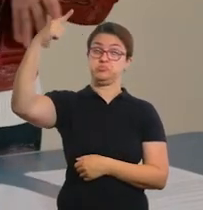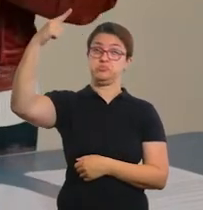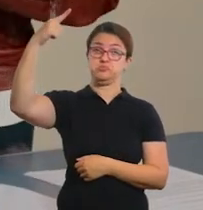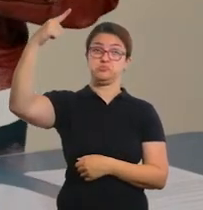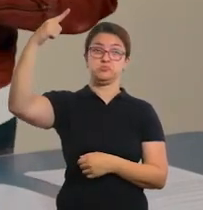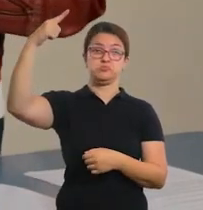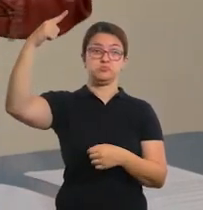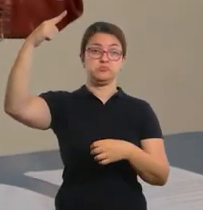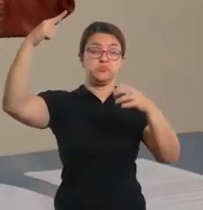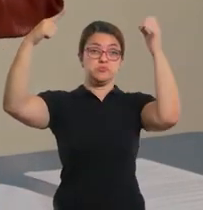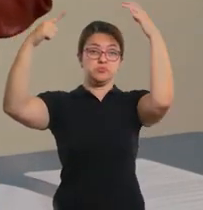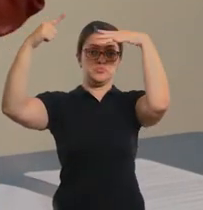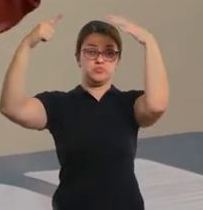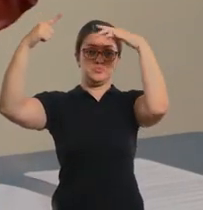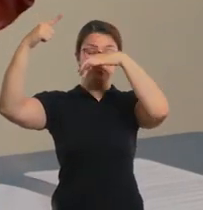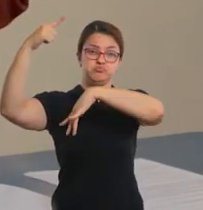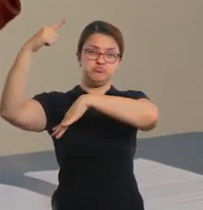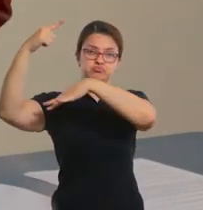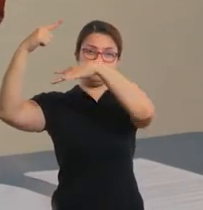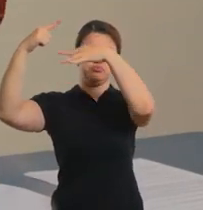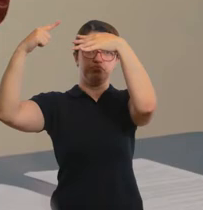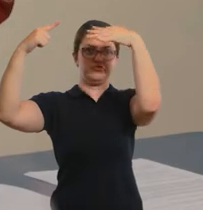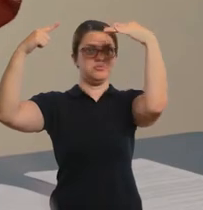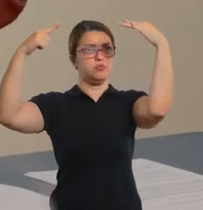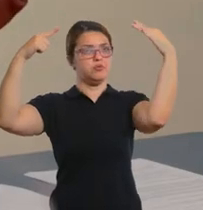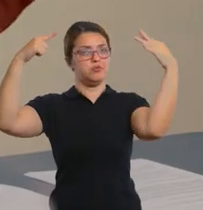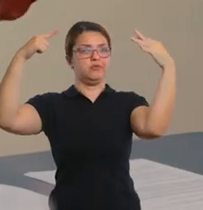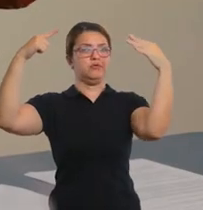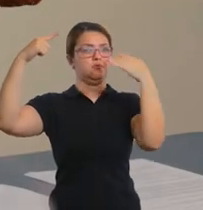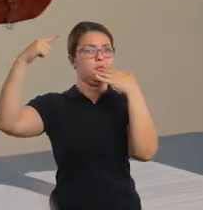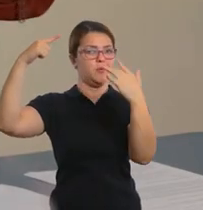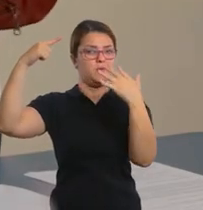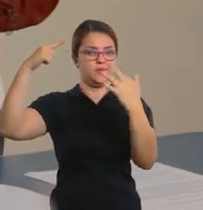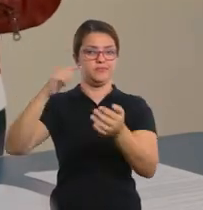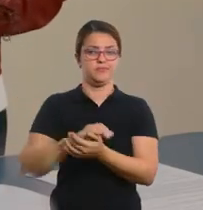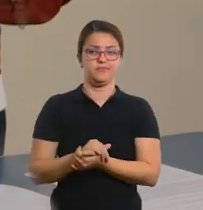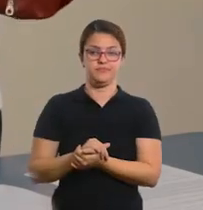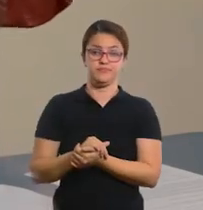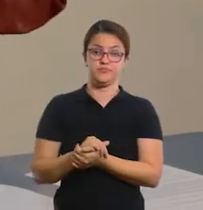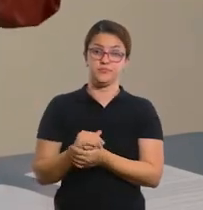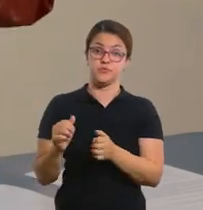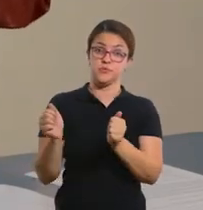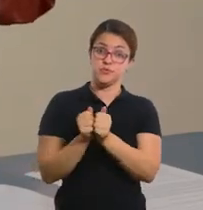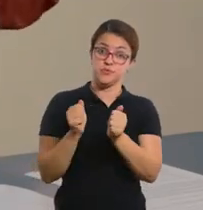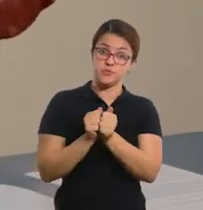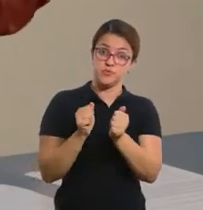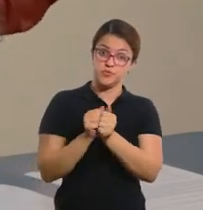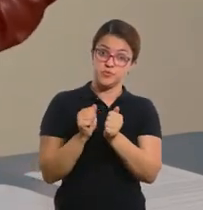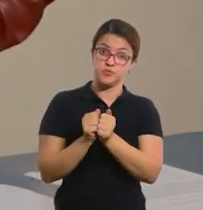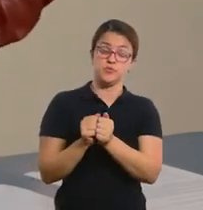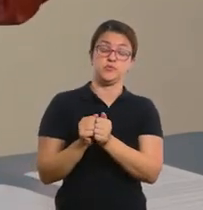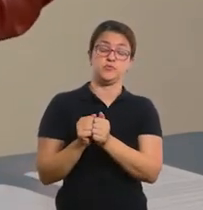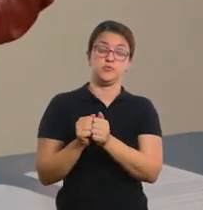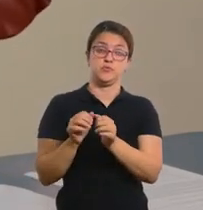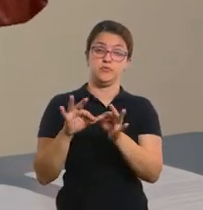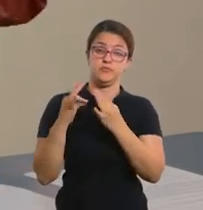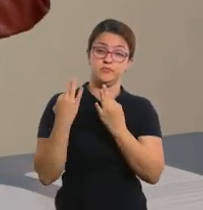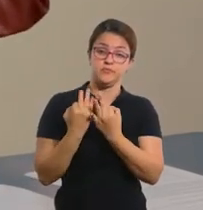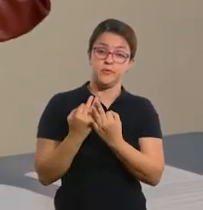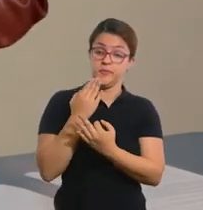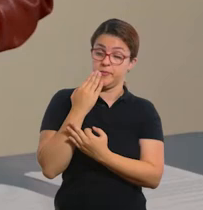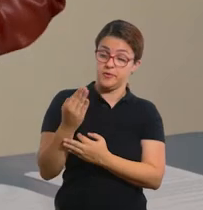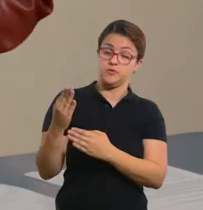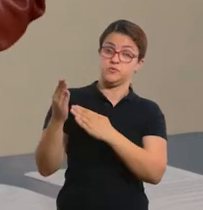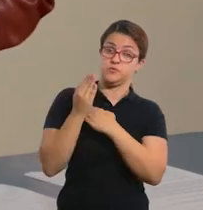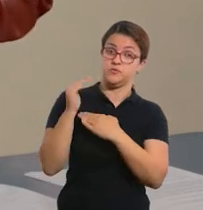chuva. Então, tem uma experiência. Leiam aí com o adulto da sua casa e pede ajuda para ele, porque tem uma parte que precisa furar a garrafa, tá bom? Então,